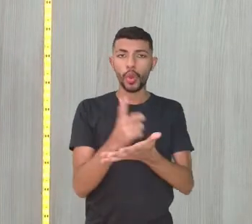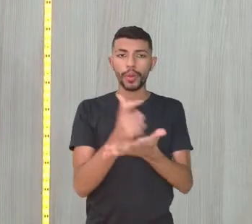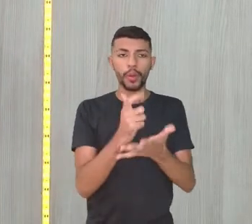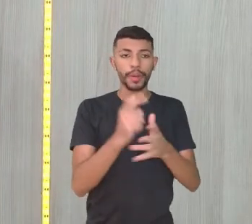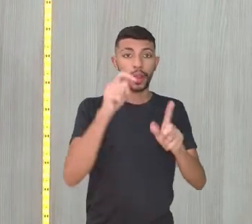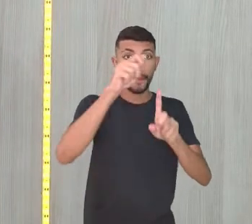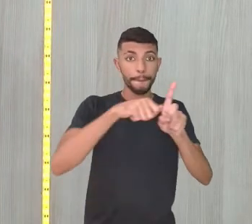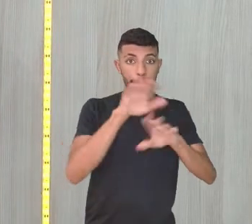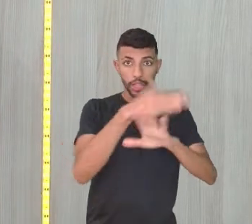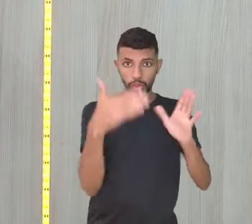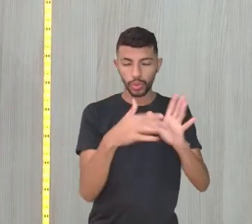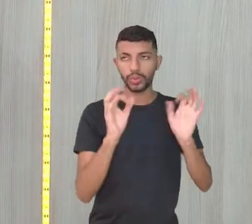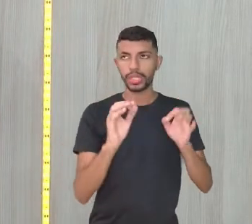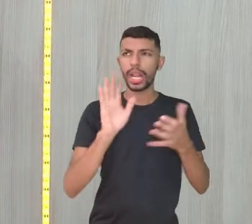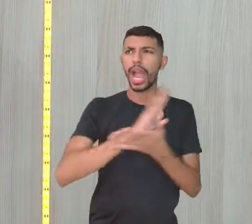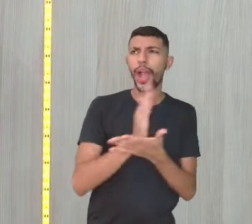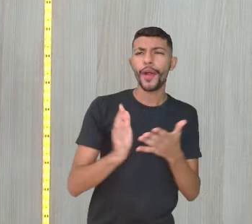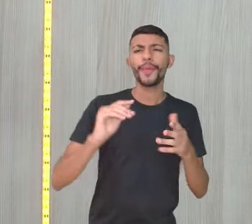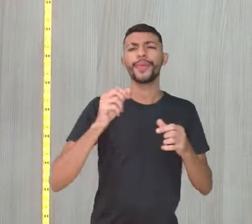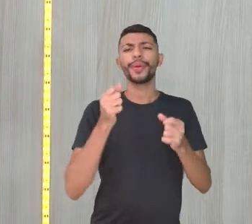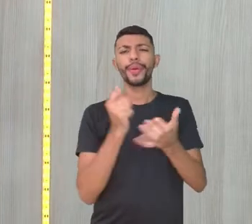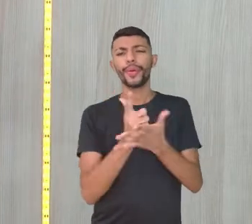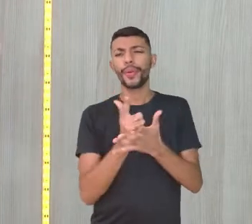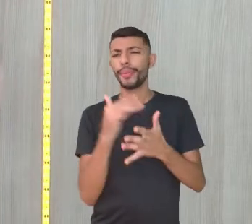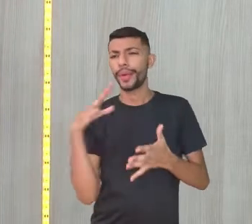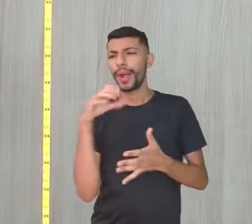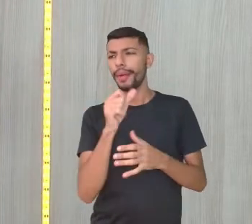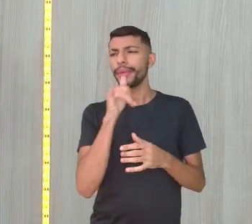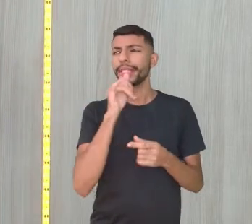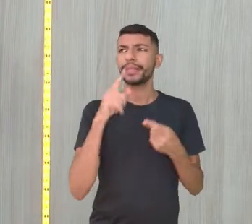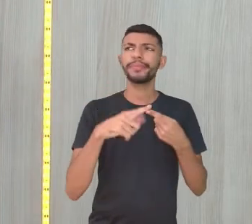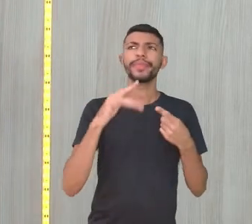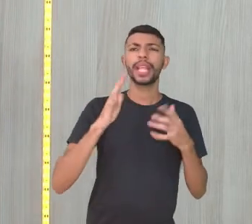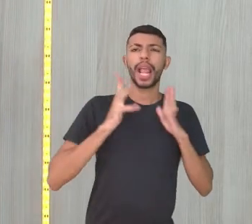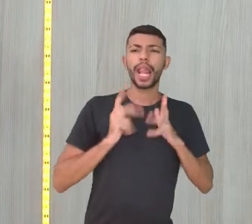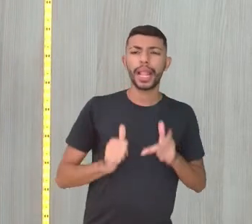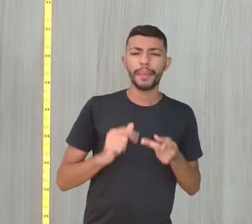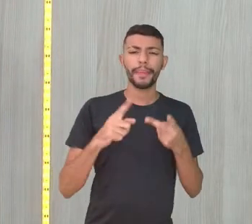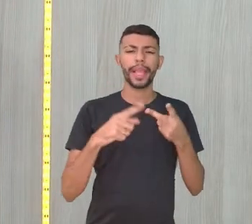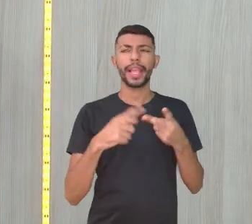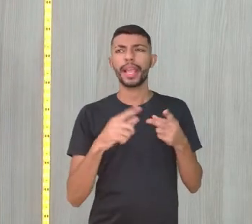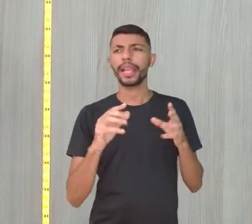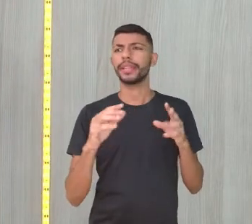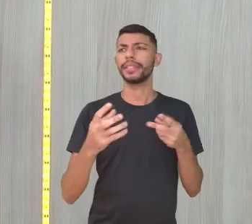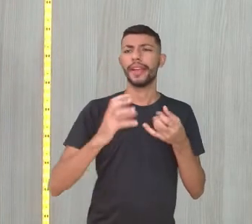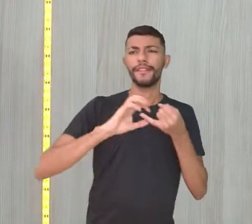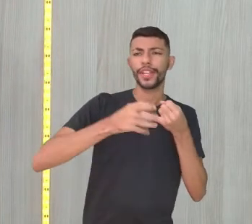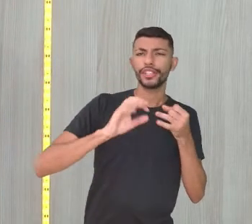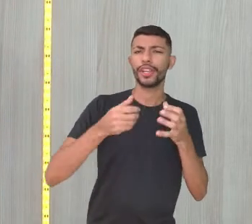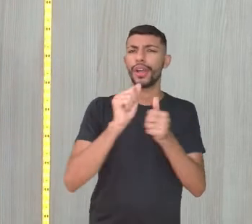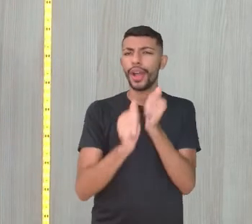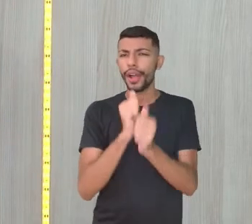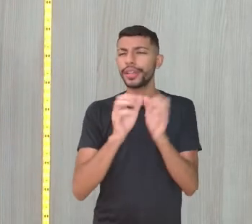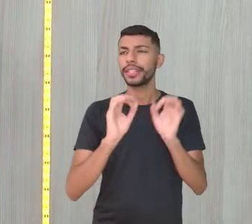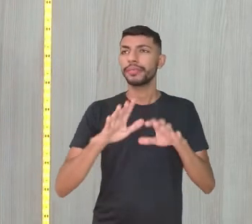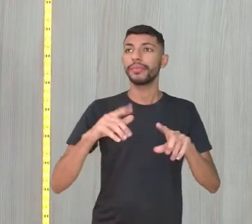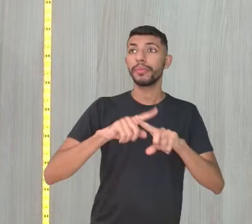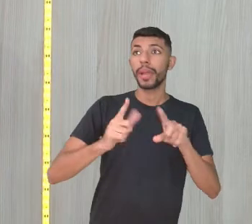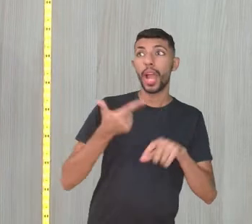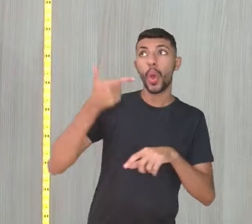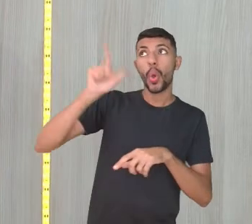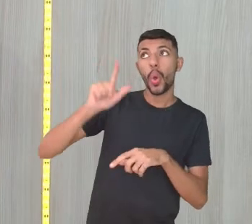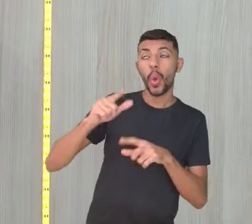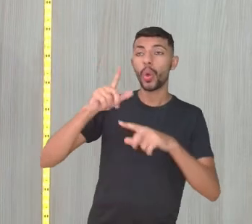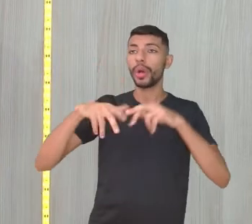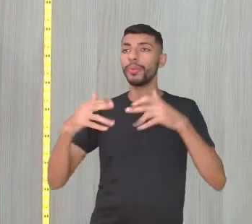gêneros eu compro de uma vez só, material de limpeza, cereais, alguns produtos eu procuro ir uma vez só